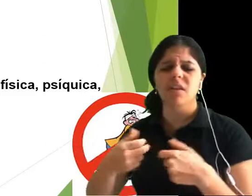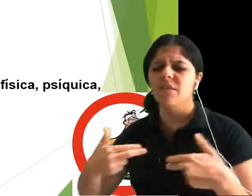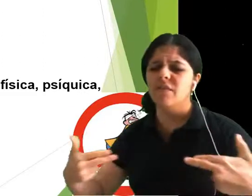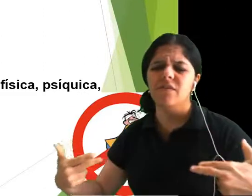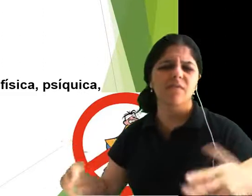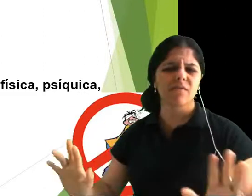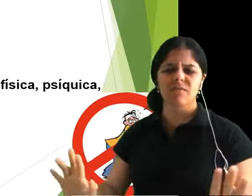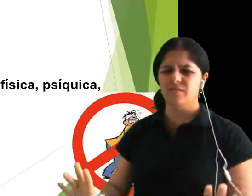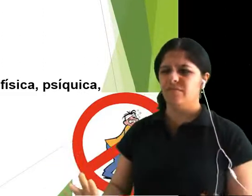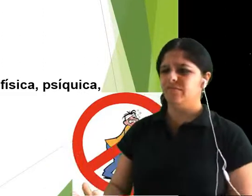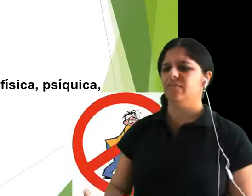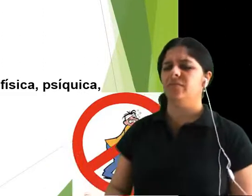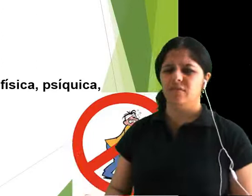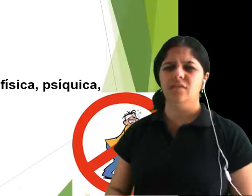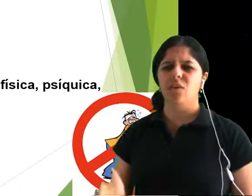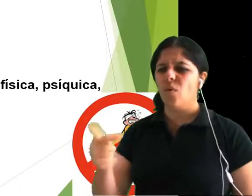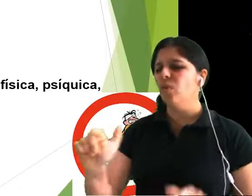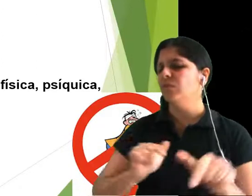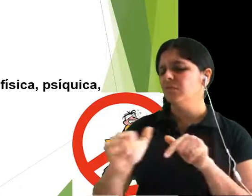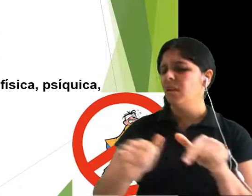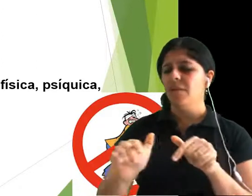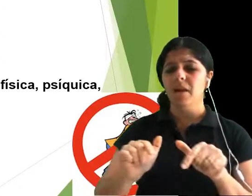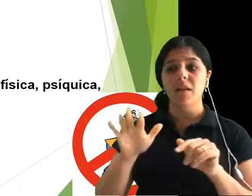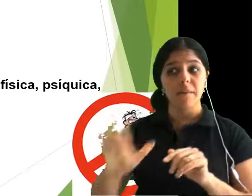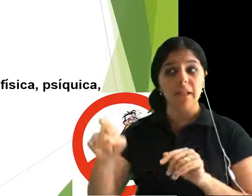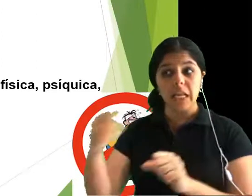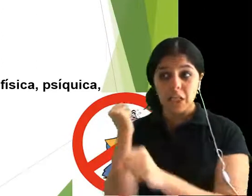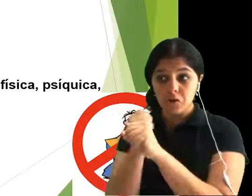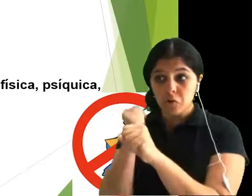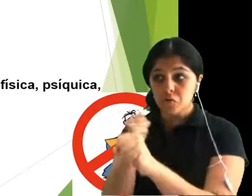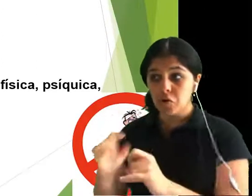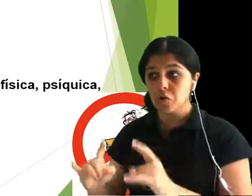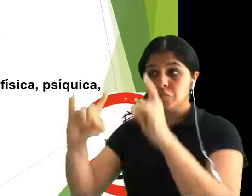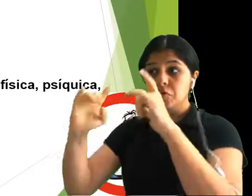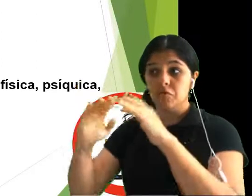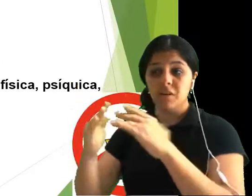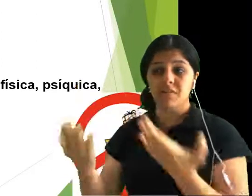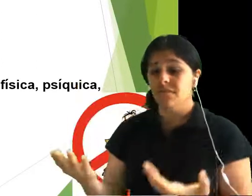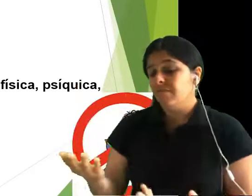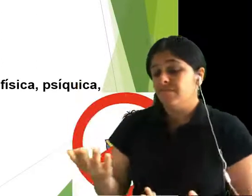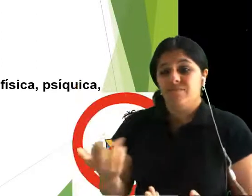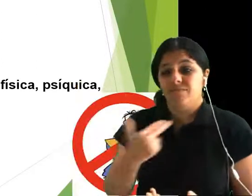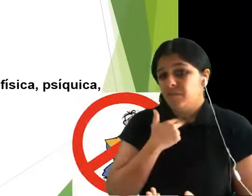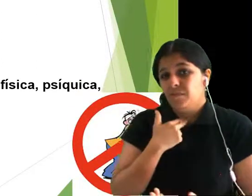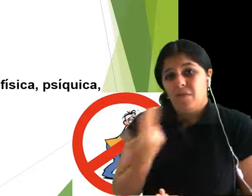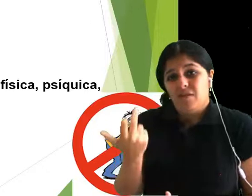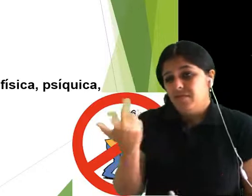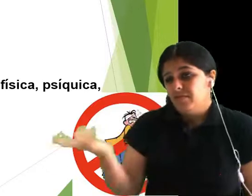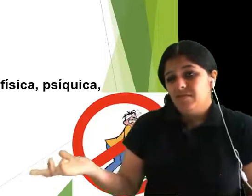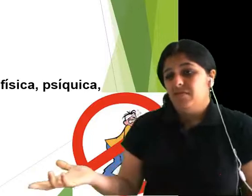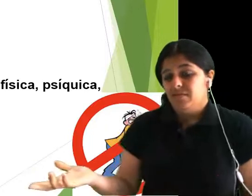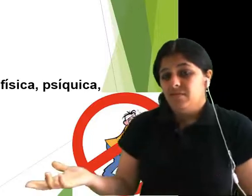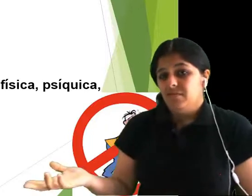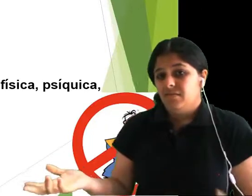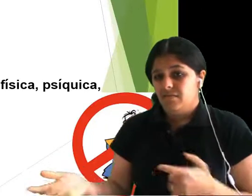muitas outras coisas, muitas outras tarefas, né? Mas aquela específica não dá. Tá bom? Mas assim,